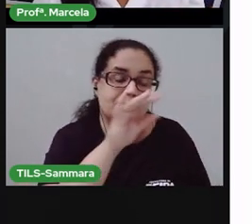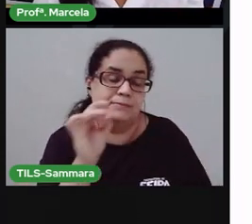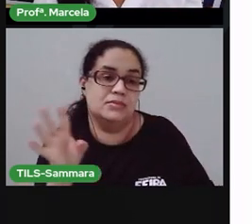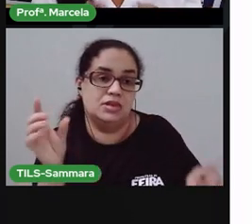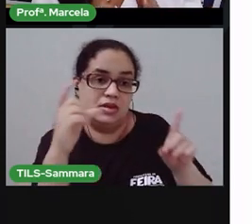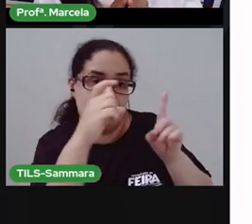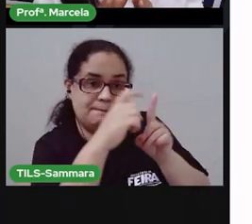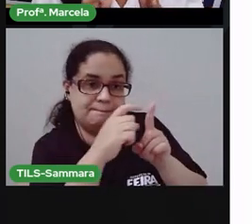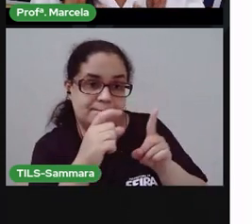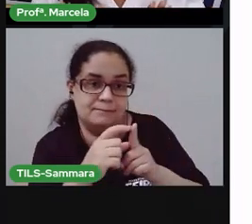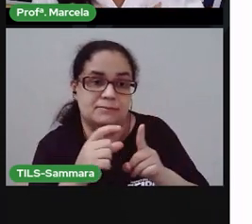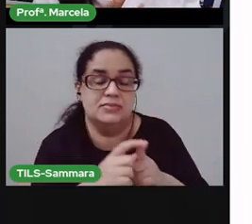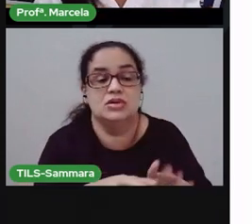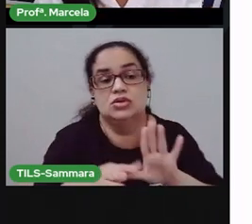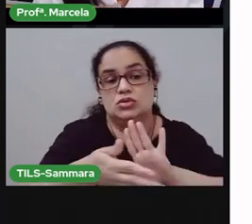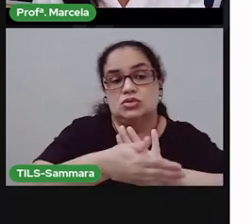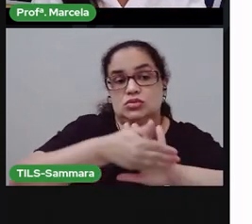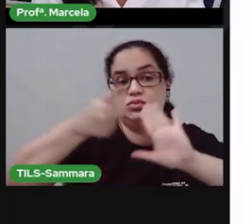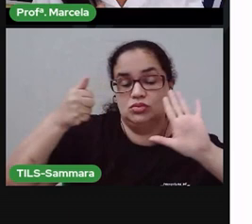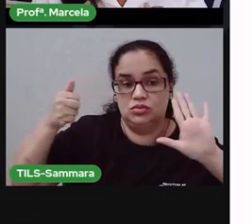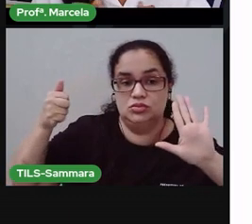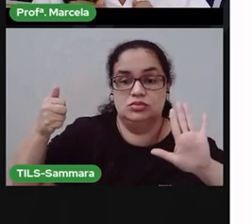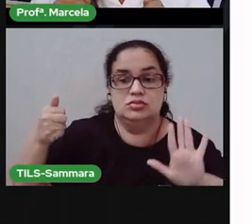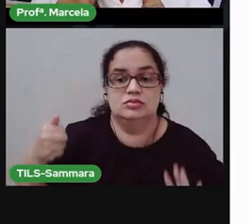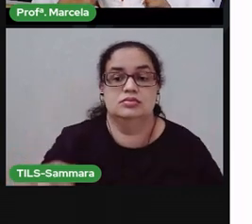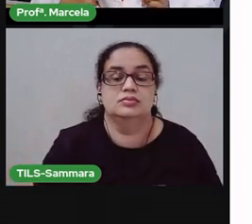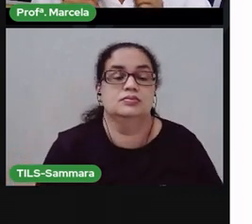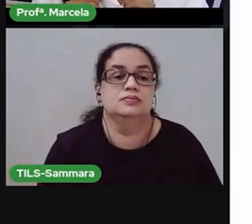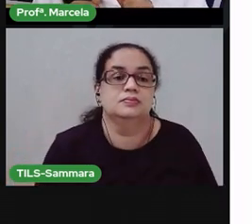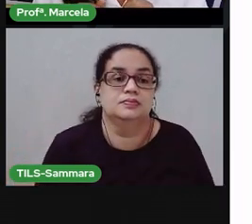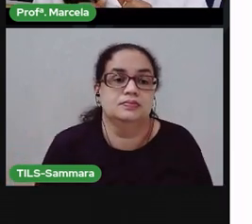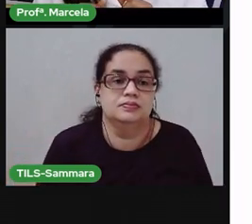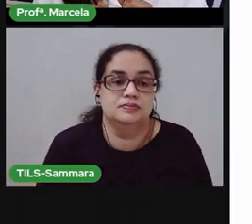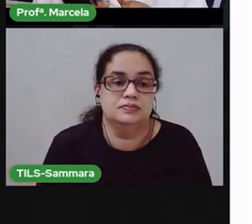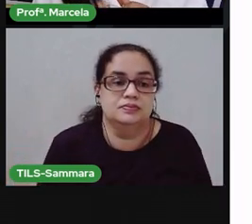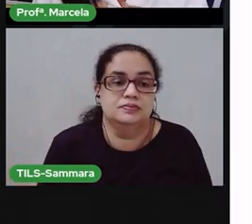eu vou escrever a outra, eu dou um espaço, eu dou um intervalozinho?